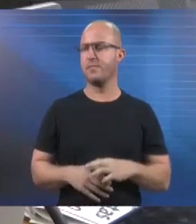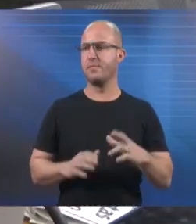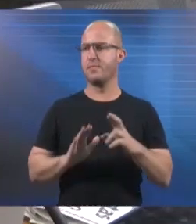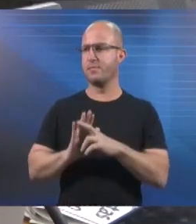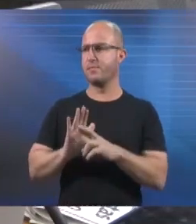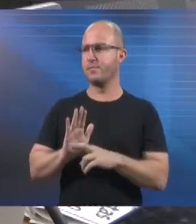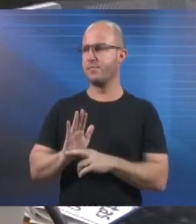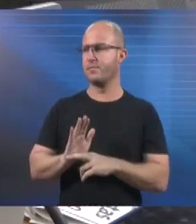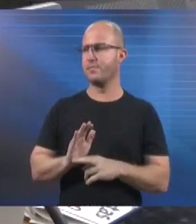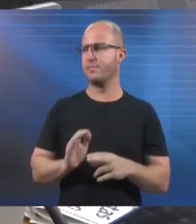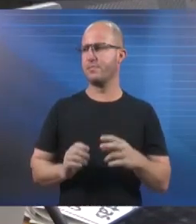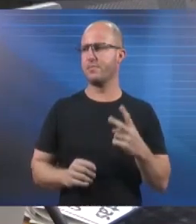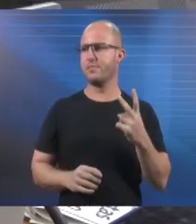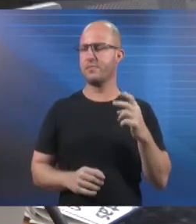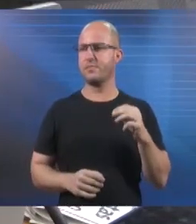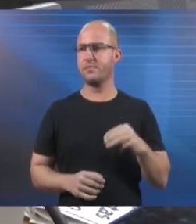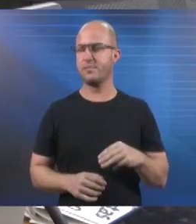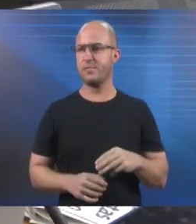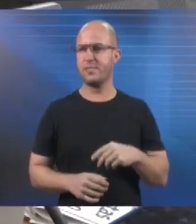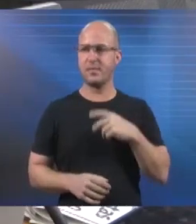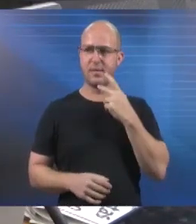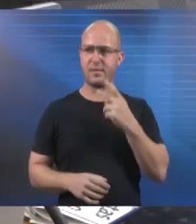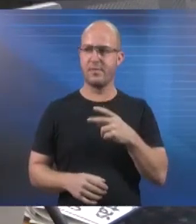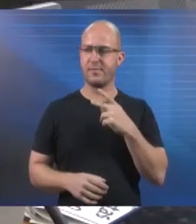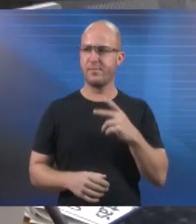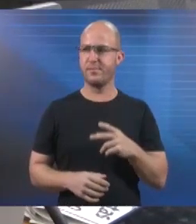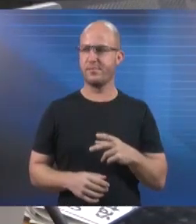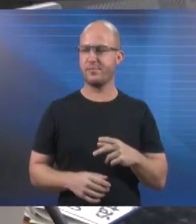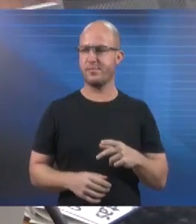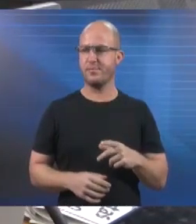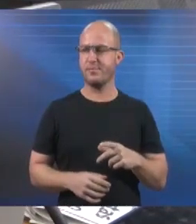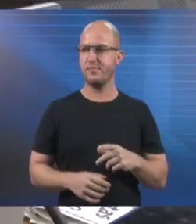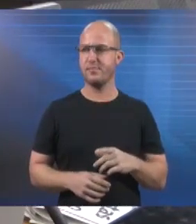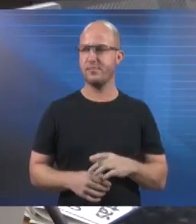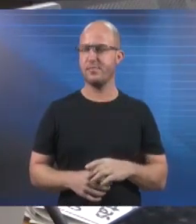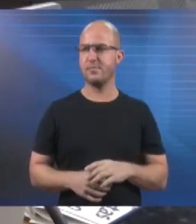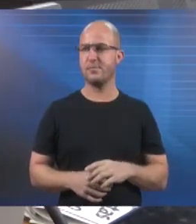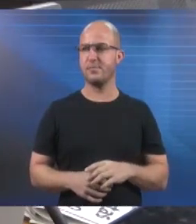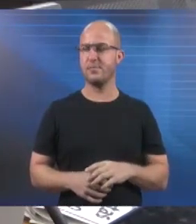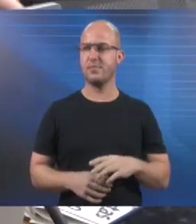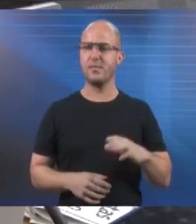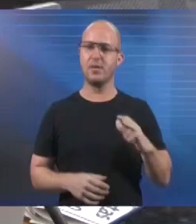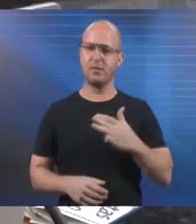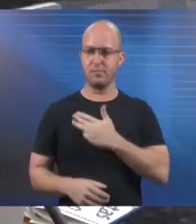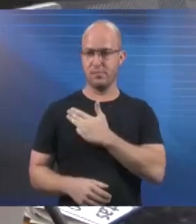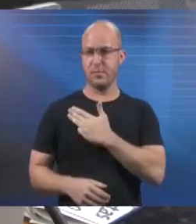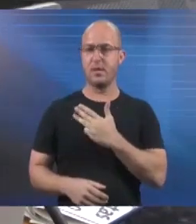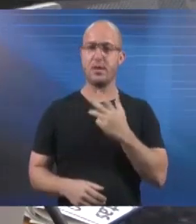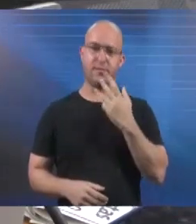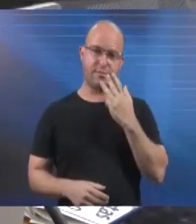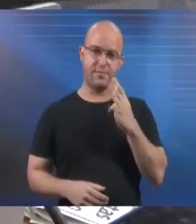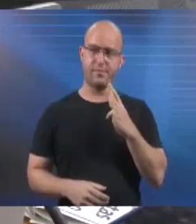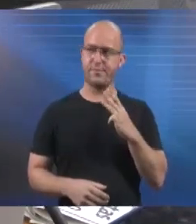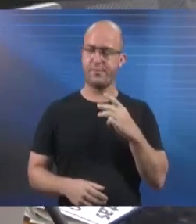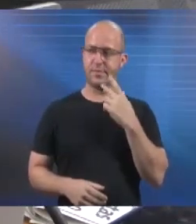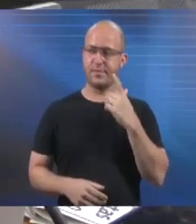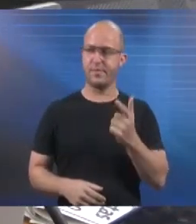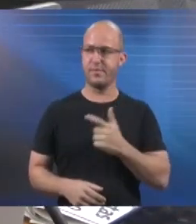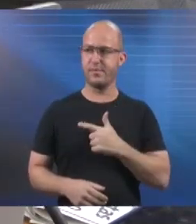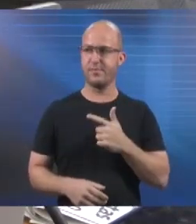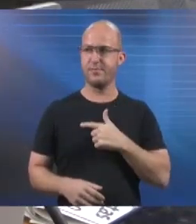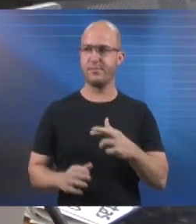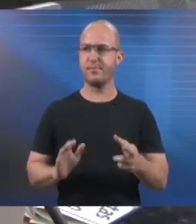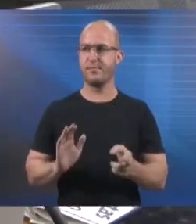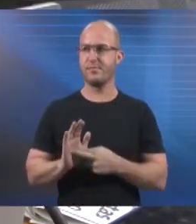Regimento do minutos se eu pudesse falar a palavra que os caras Fala aí principalmente os nove dedo eu ia dizer a palavra feia que merece para esse